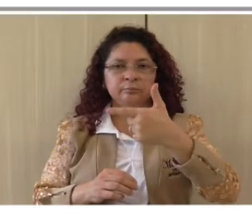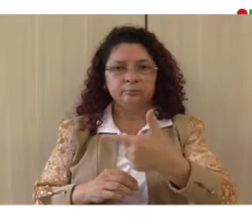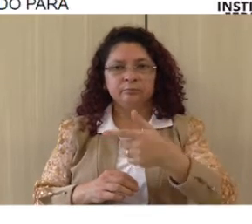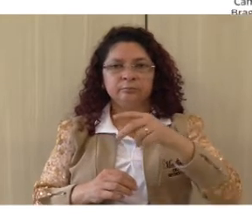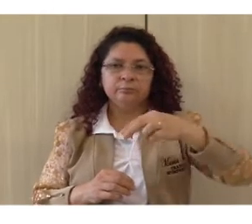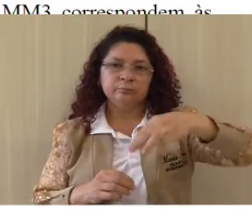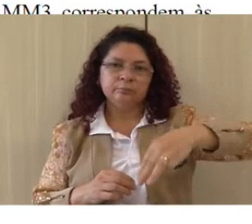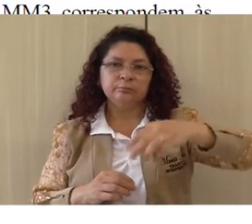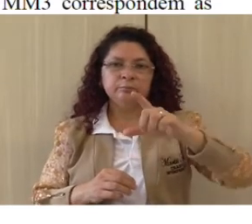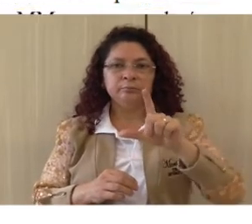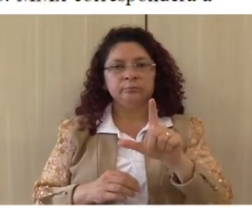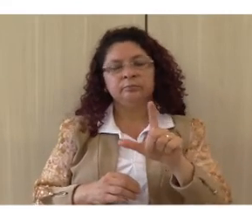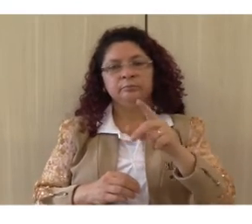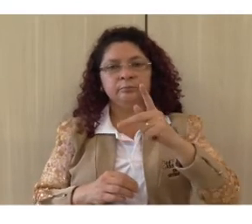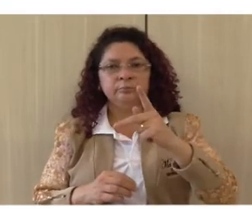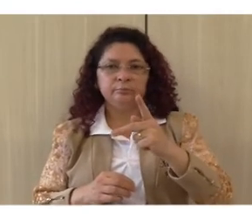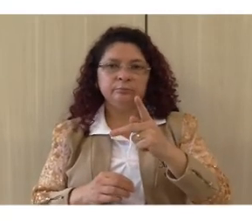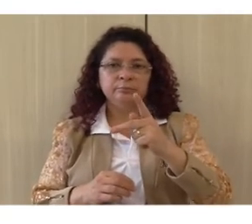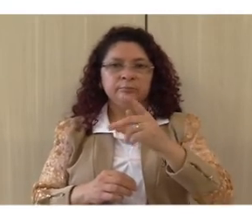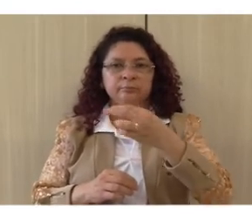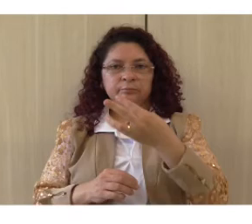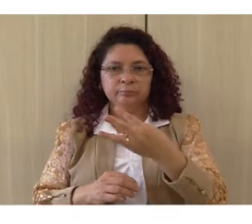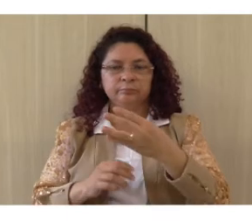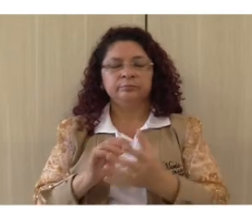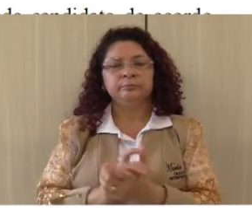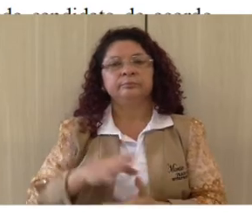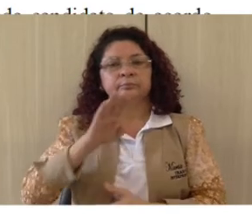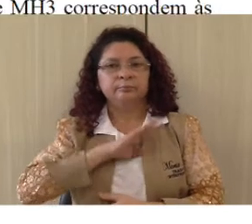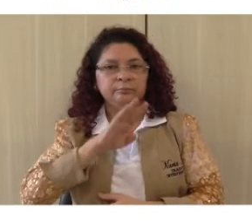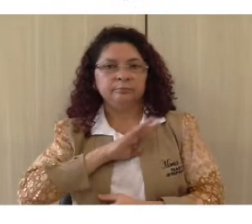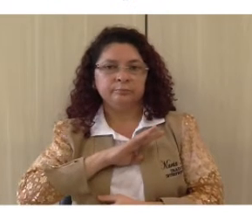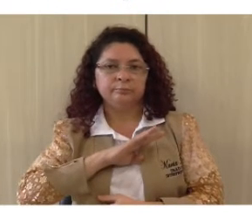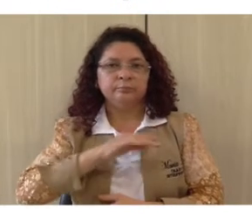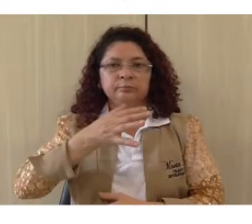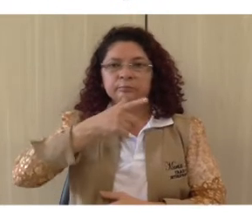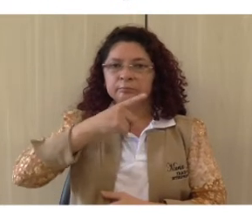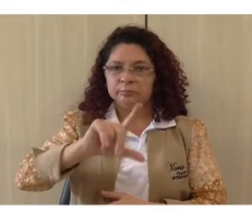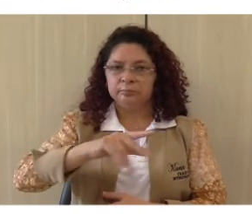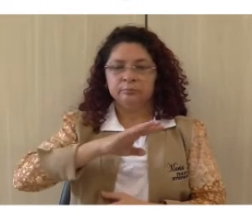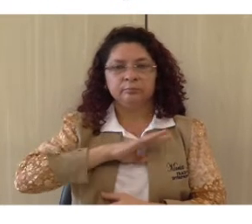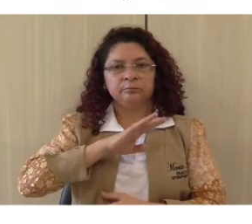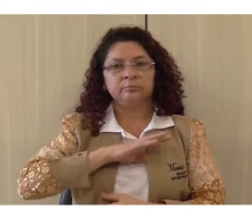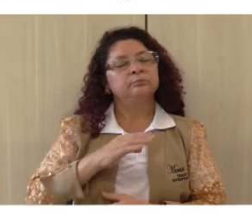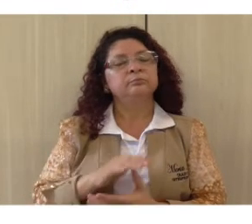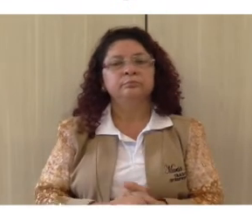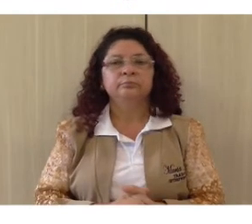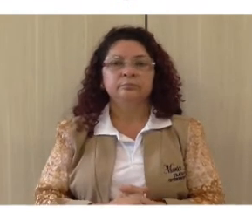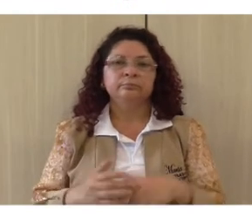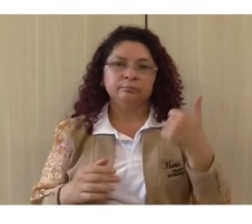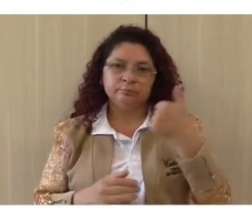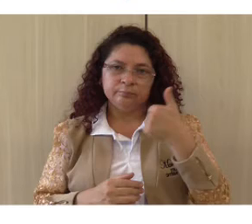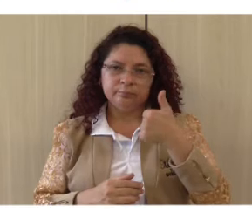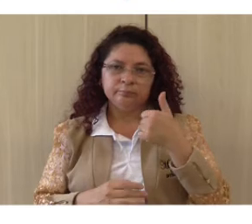às Página 13. As médias de língua portuguesa ou português, respectivamente, do